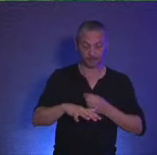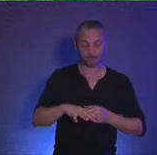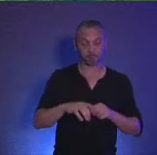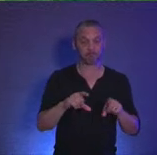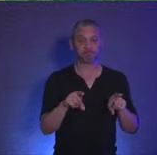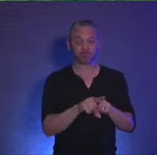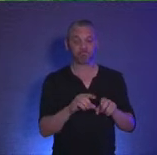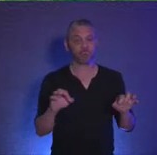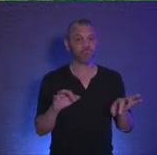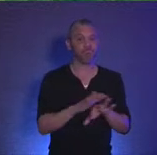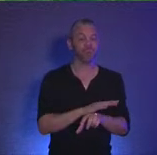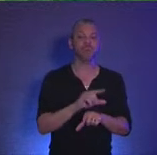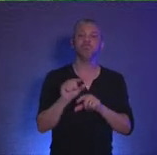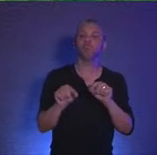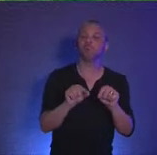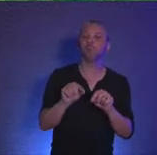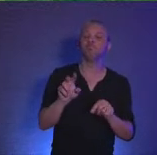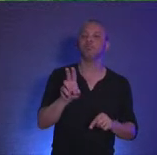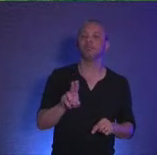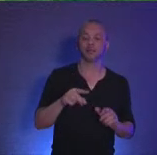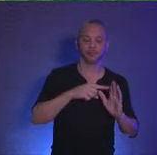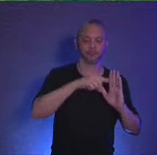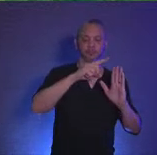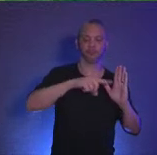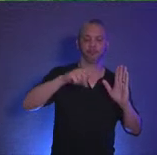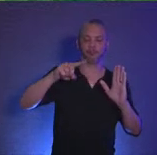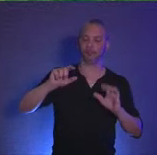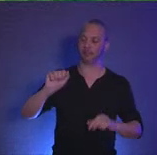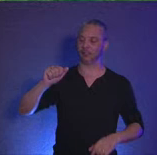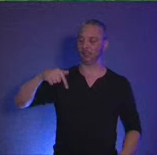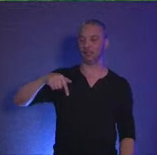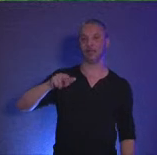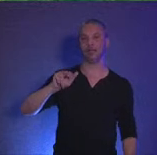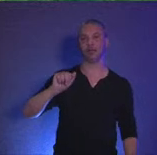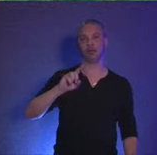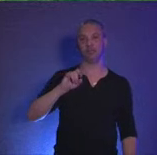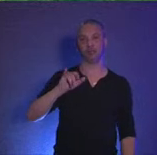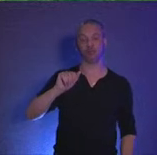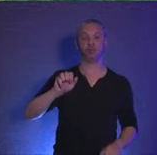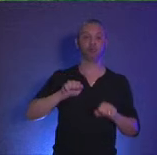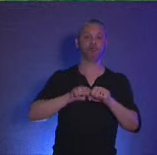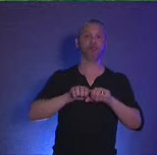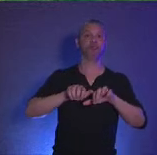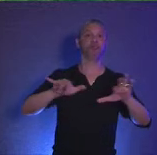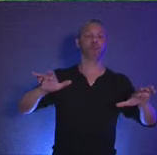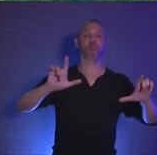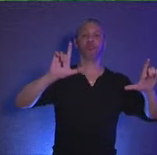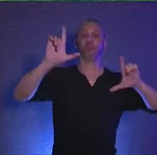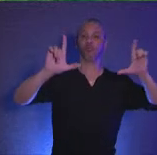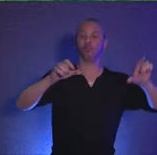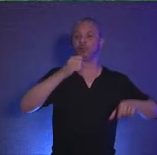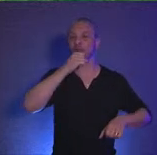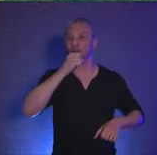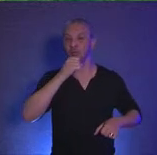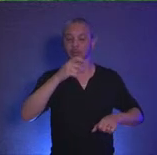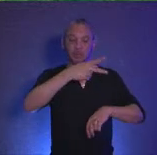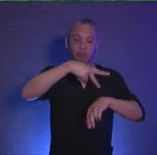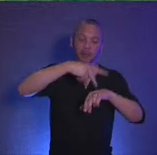E, para finalizar, o índice do Aquazônia, esses resultados teve uma repercussão na imprensa local, nacional e